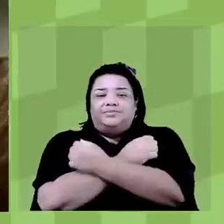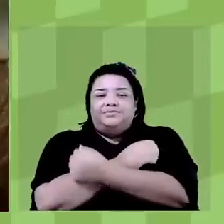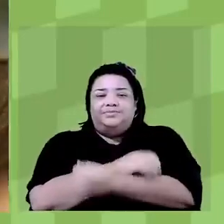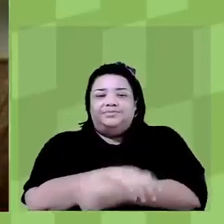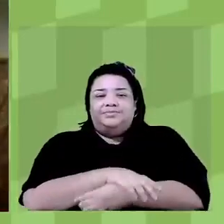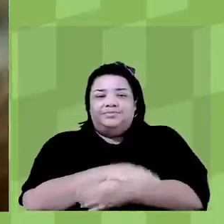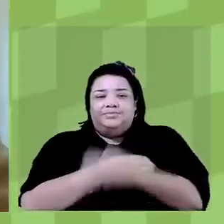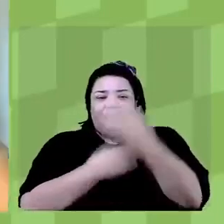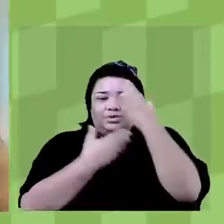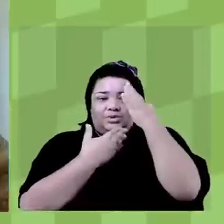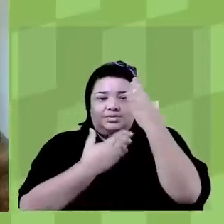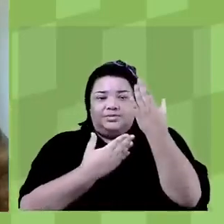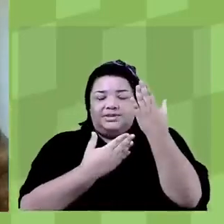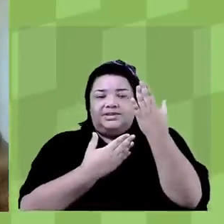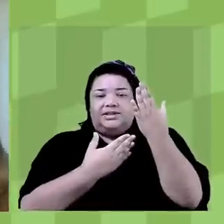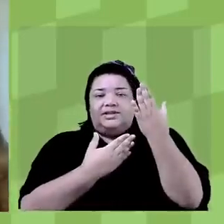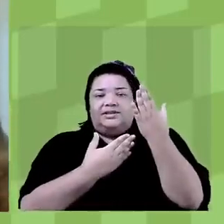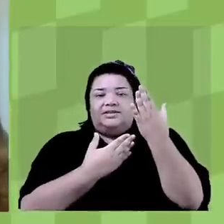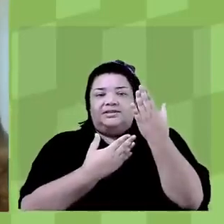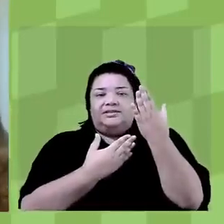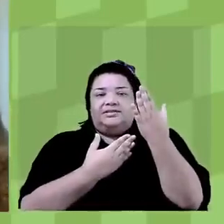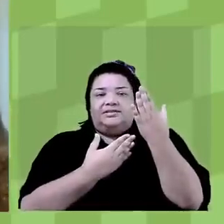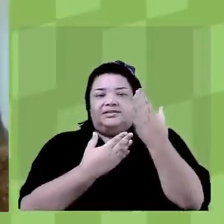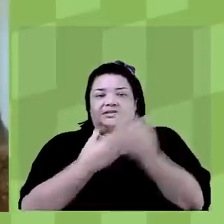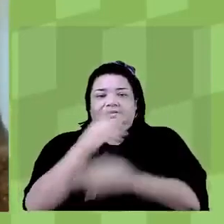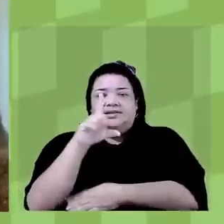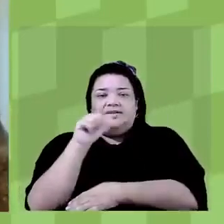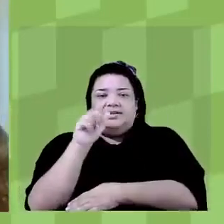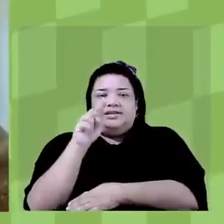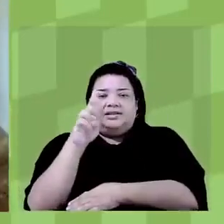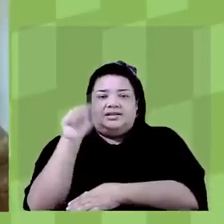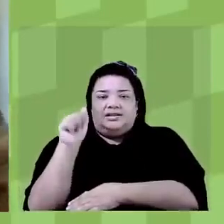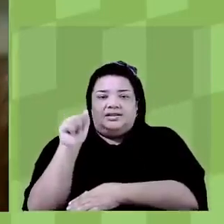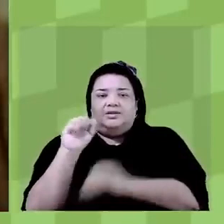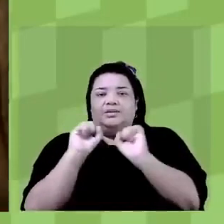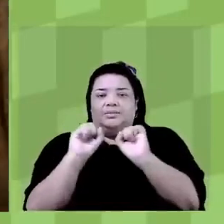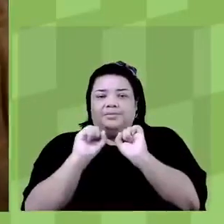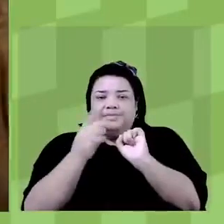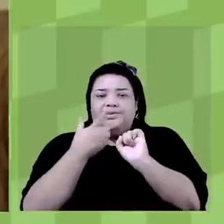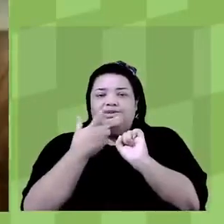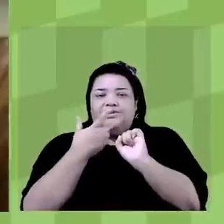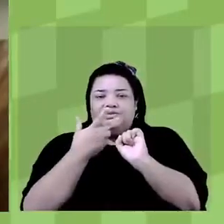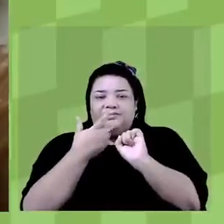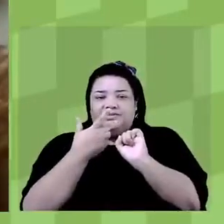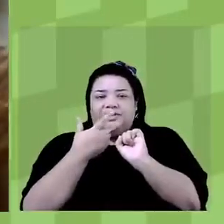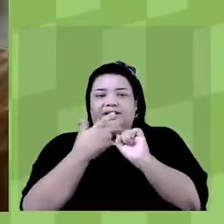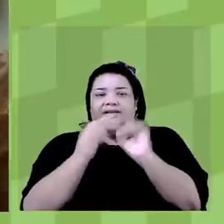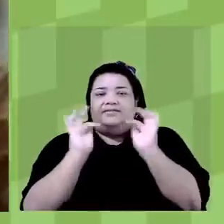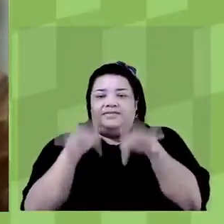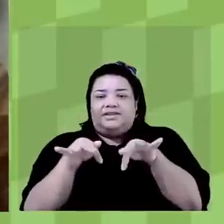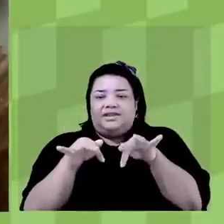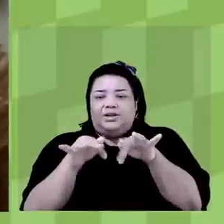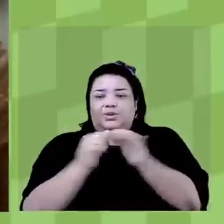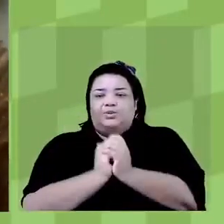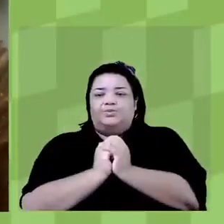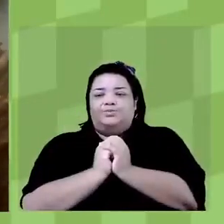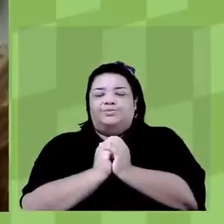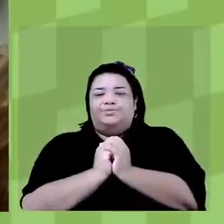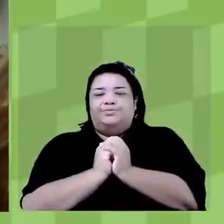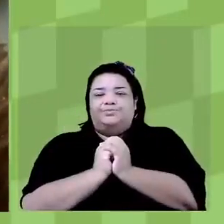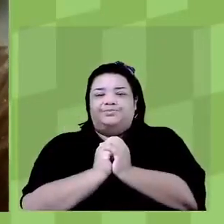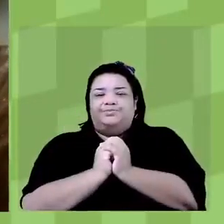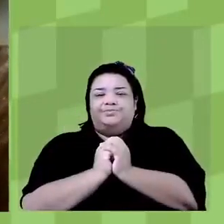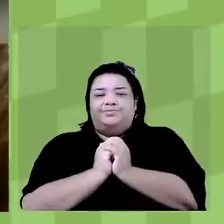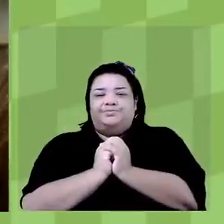Obrigada. Abro agora a palavra para a Laura Seneviva, para suas considerações finais.